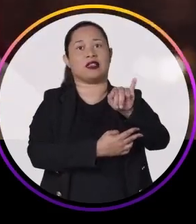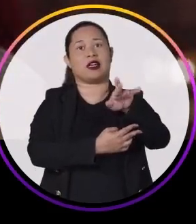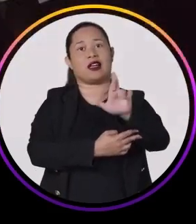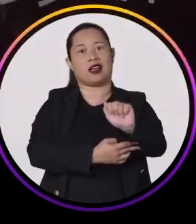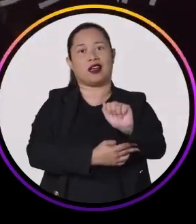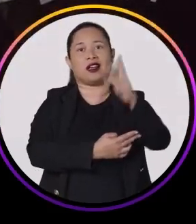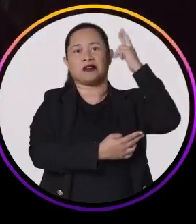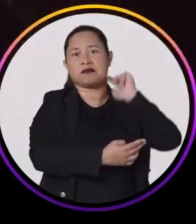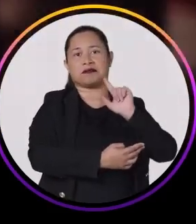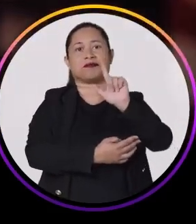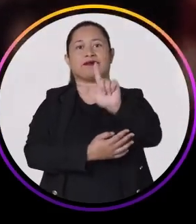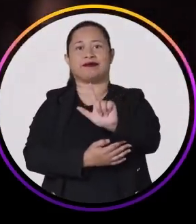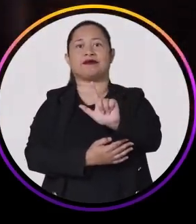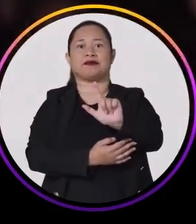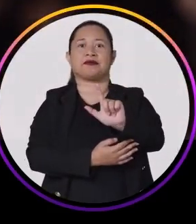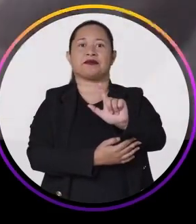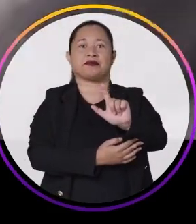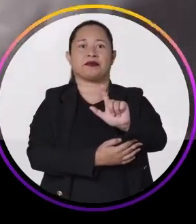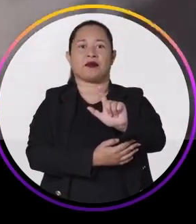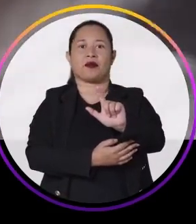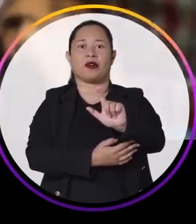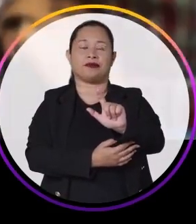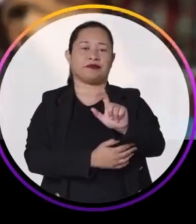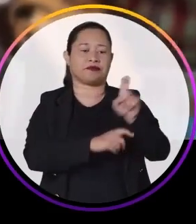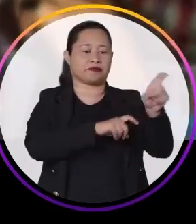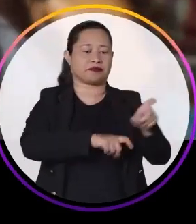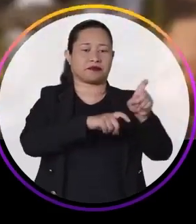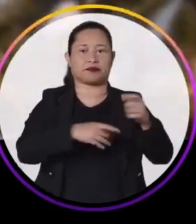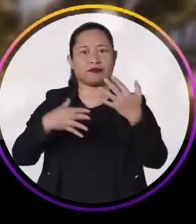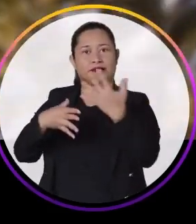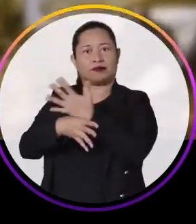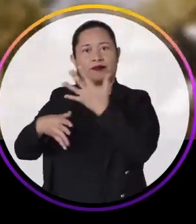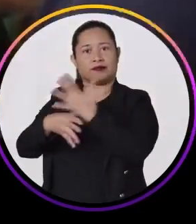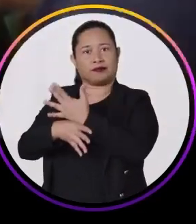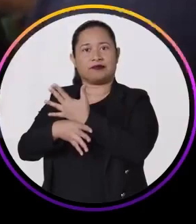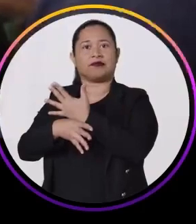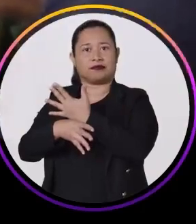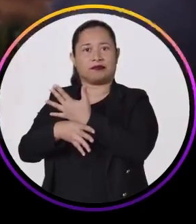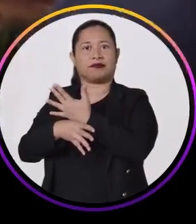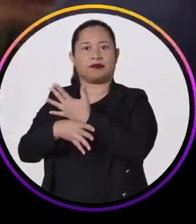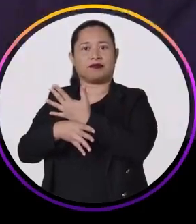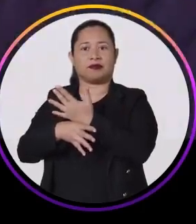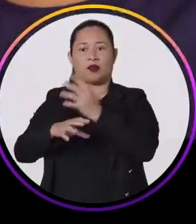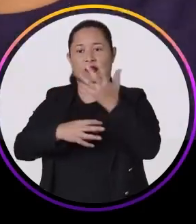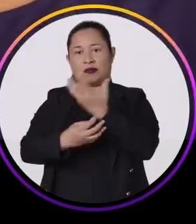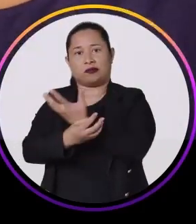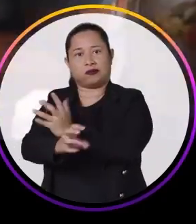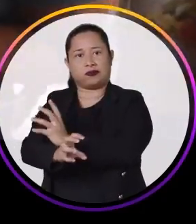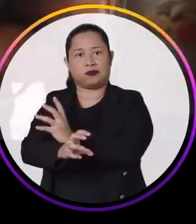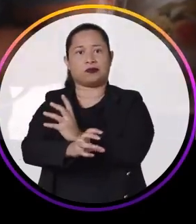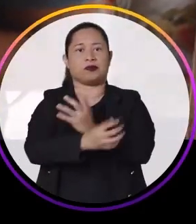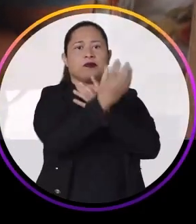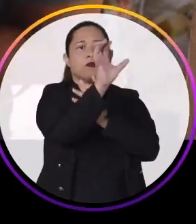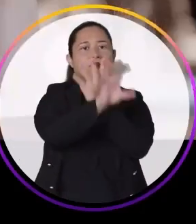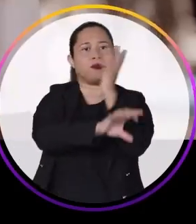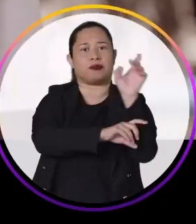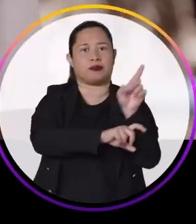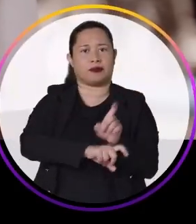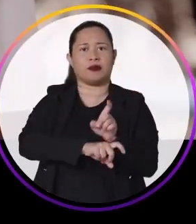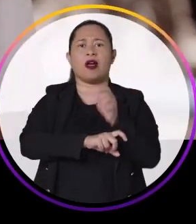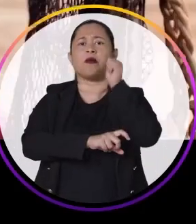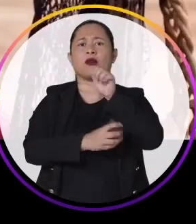Nayara, Raquel. Tá no Agreste, na região metropolitana, sertão e na Zona da